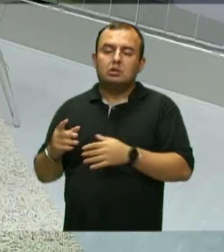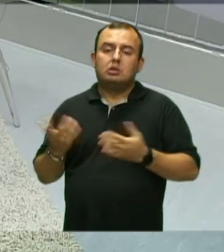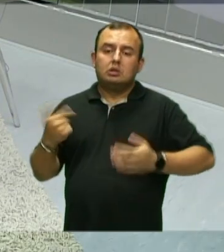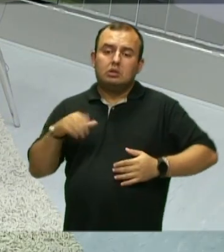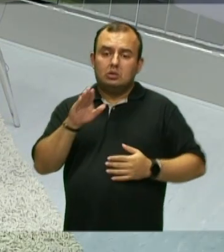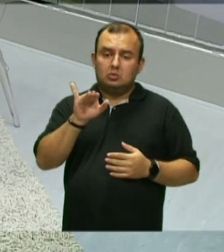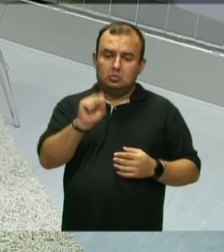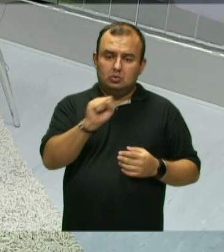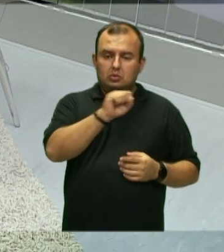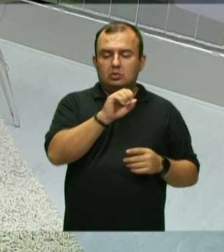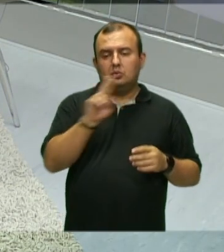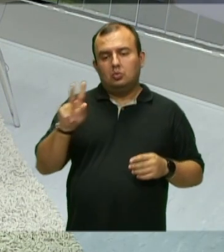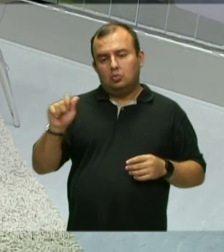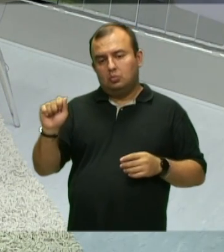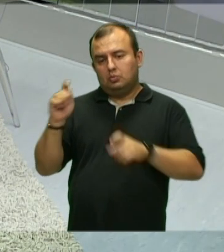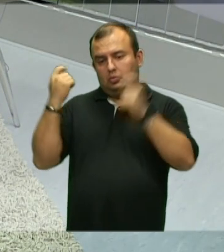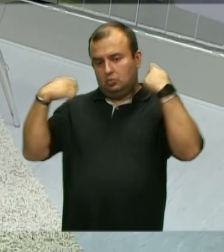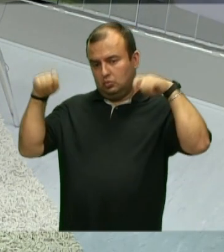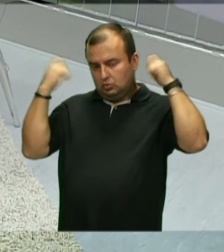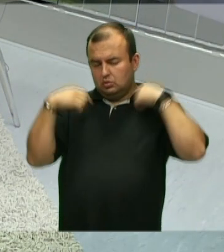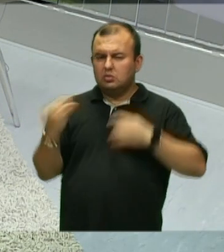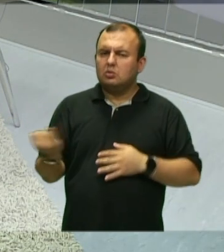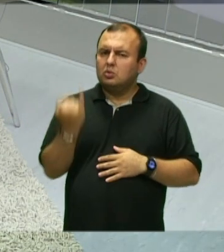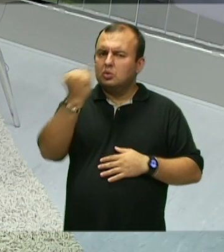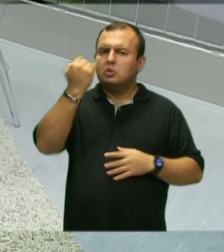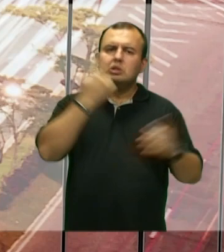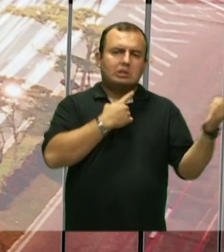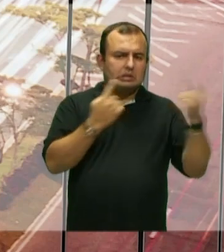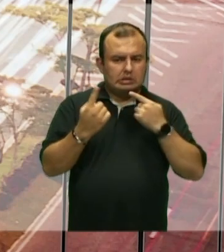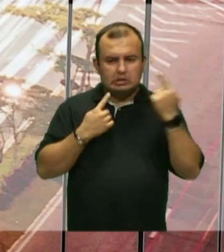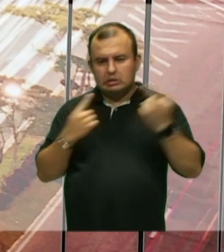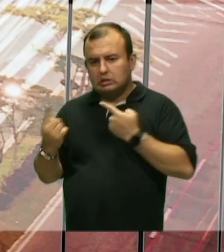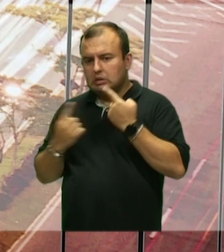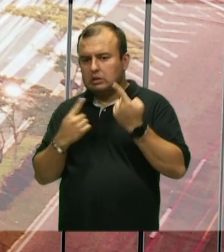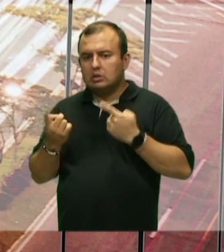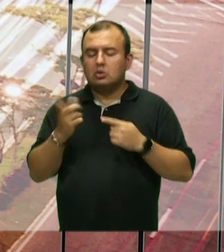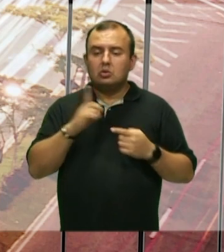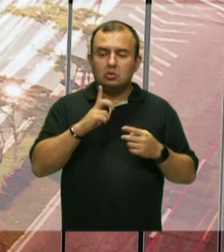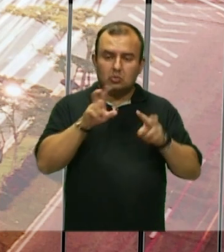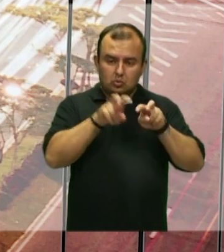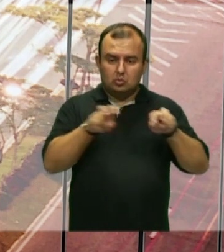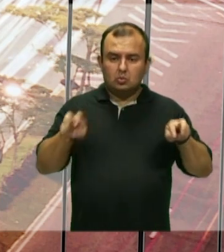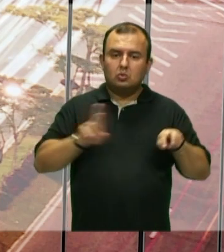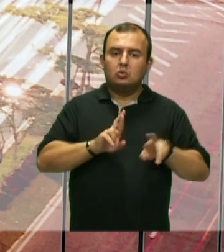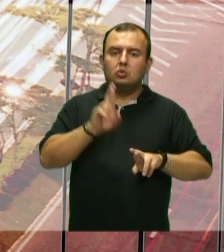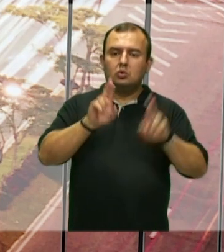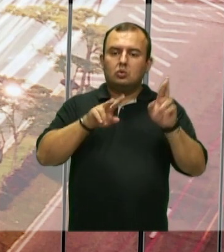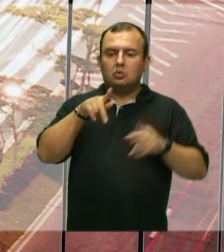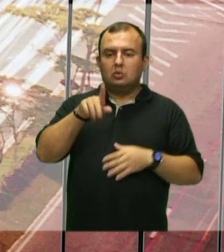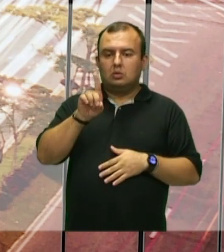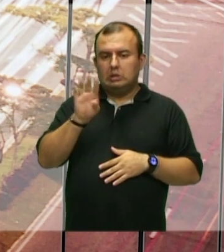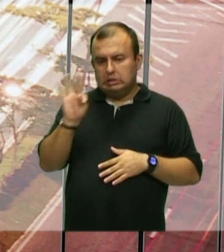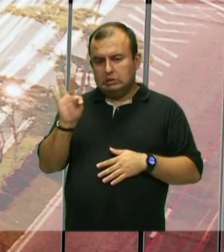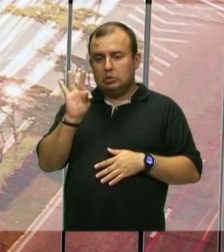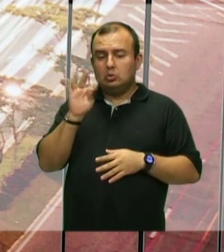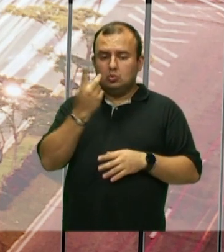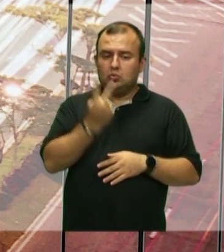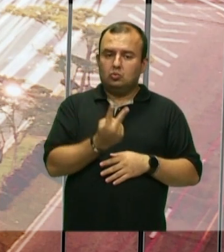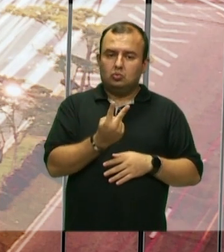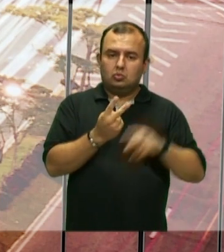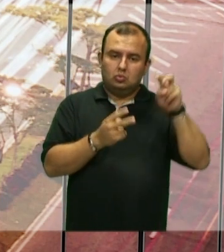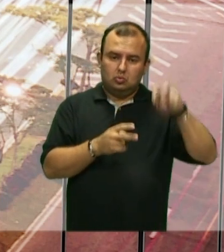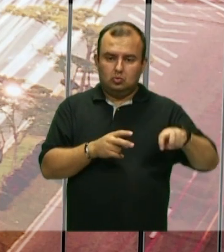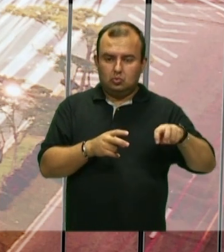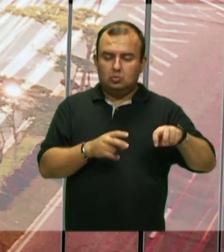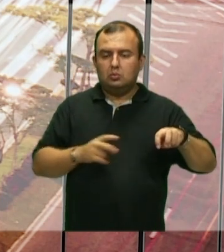CIS e o UPA de Cordeiros. Qual a importância, vereador, desse diálogo, né? Temos 2 cadeiras titulares do PDT na casa, mas uma cadeira